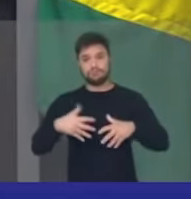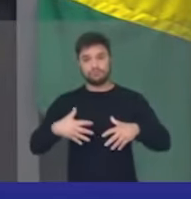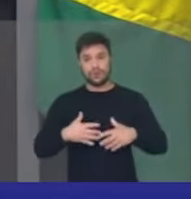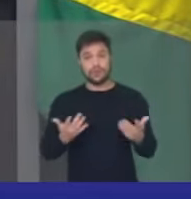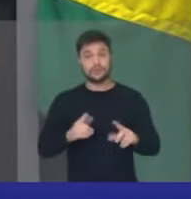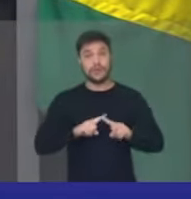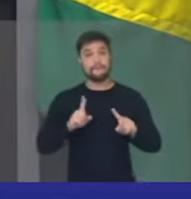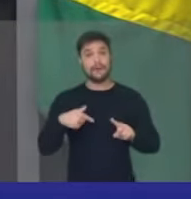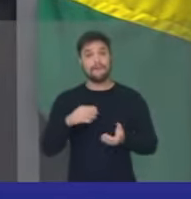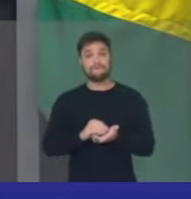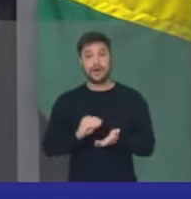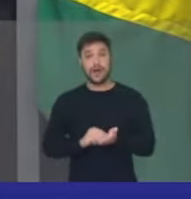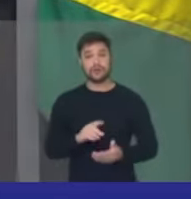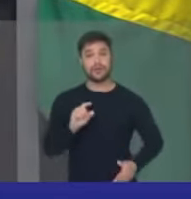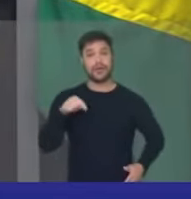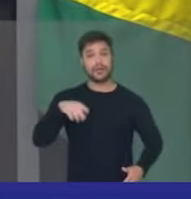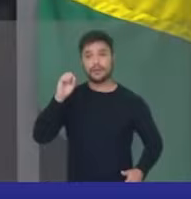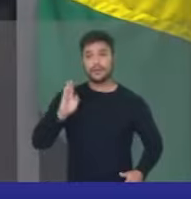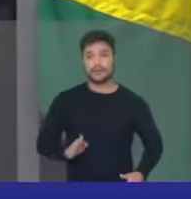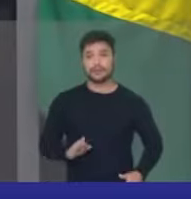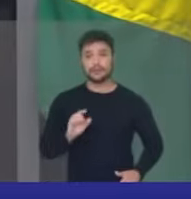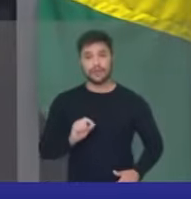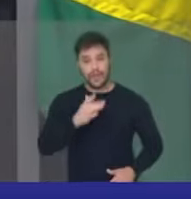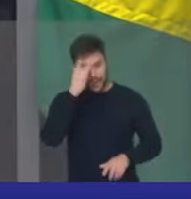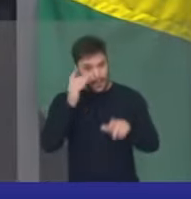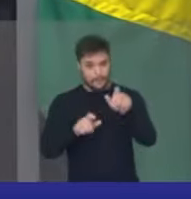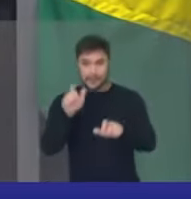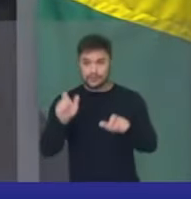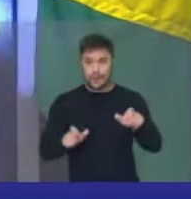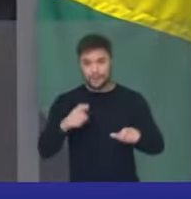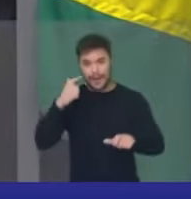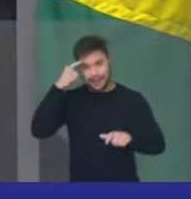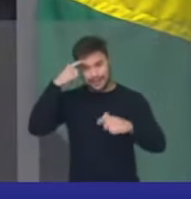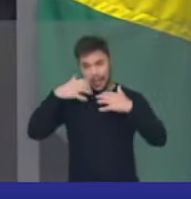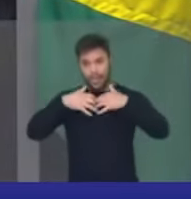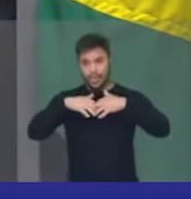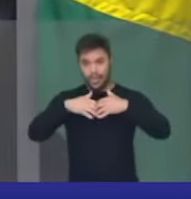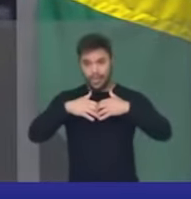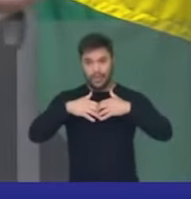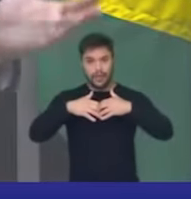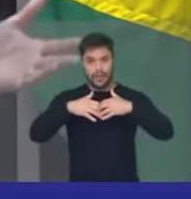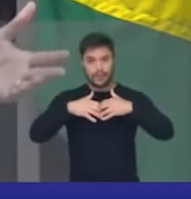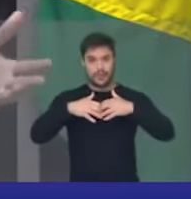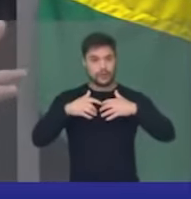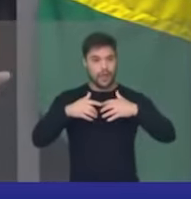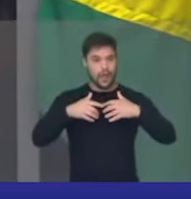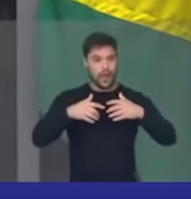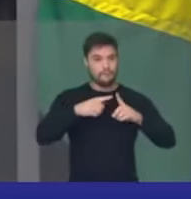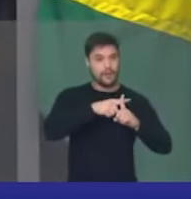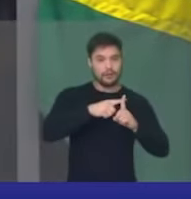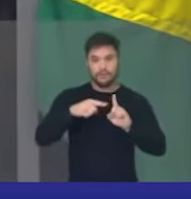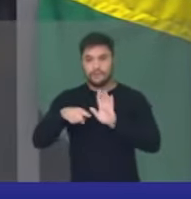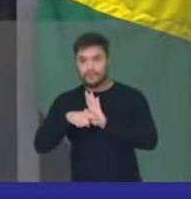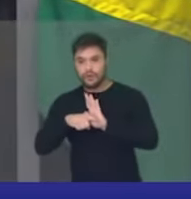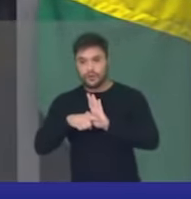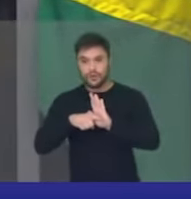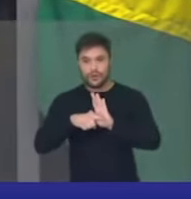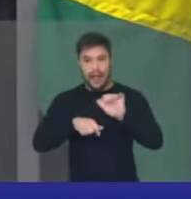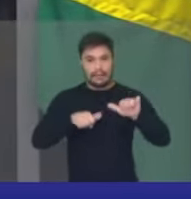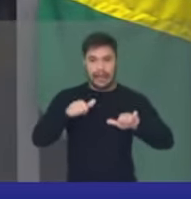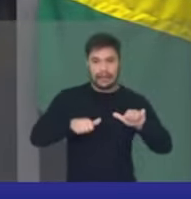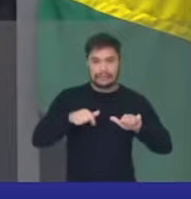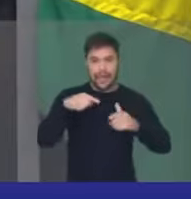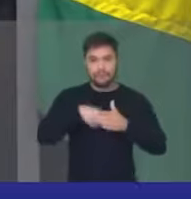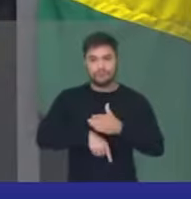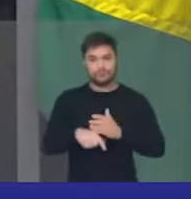do que dois neurônios porque parece que o brasileiro só tem dois um pró e o contra ele não consegue analisar nada então assim de fato